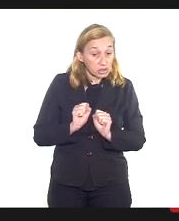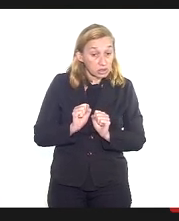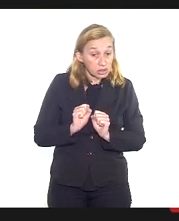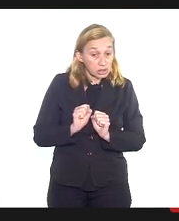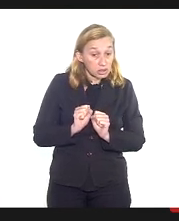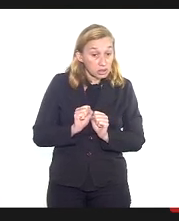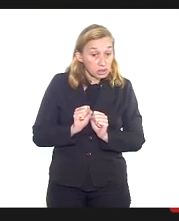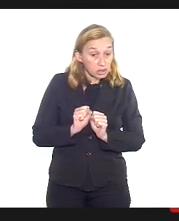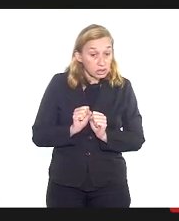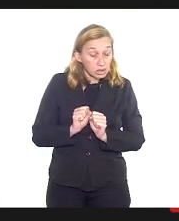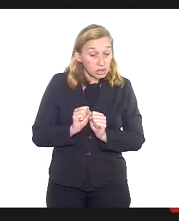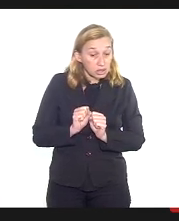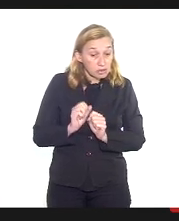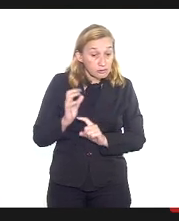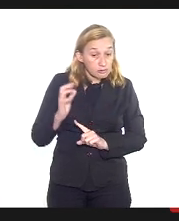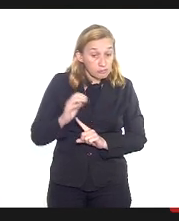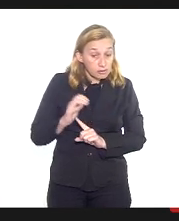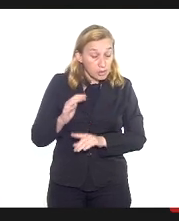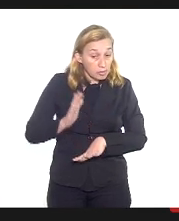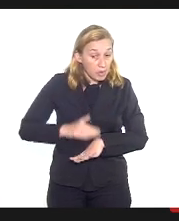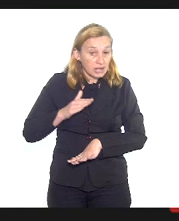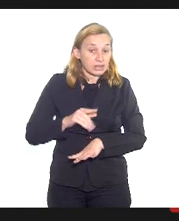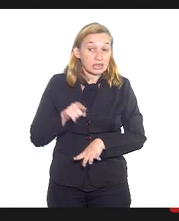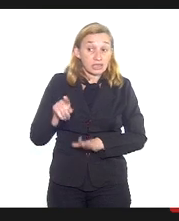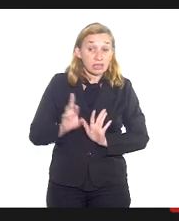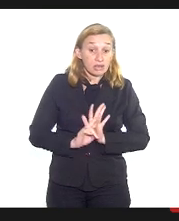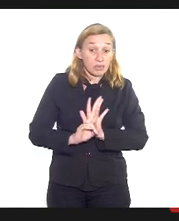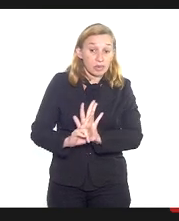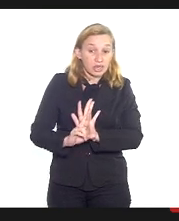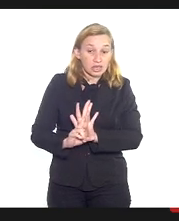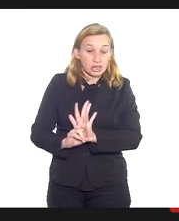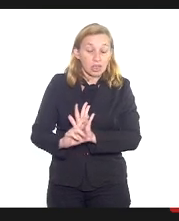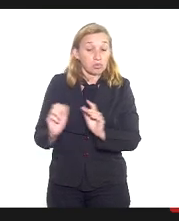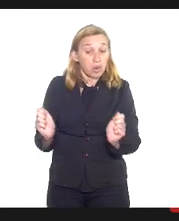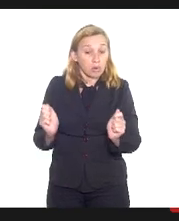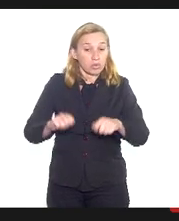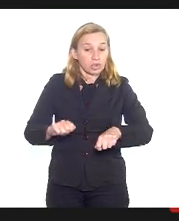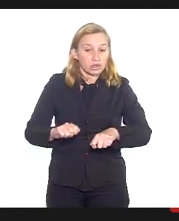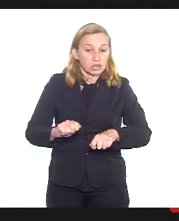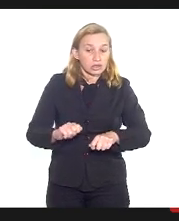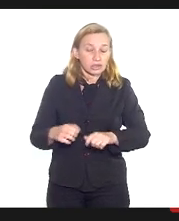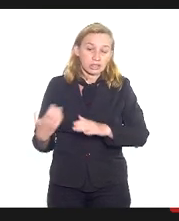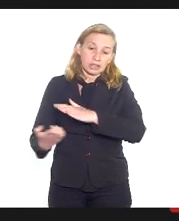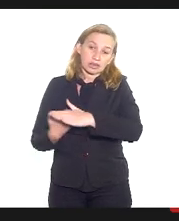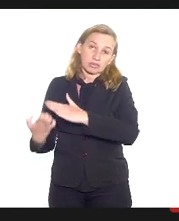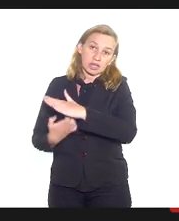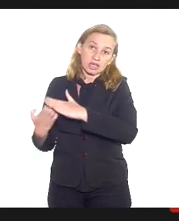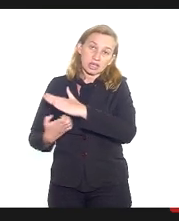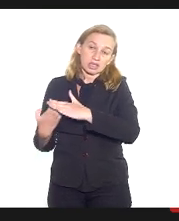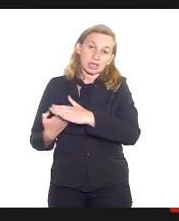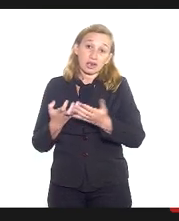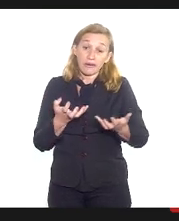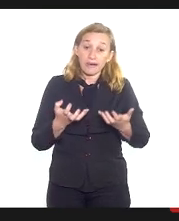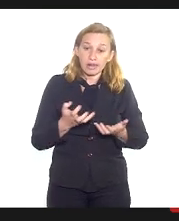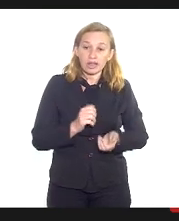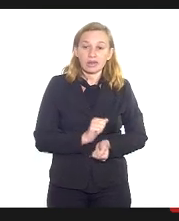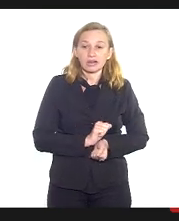intimar, né? Porque isso represente uma possibilidade das empresas quererem